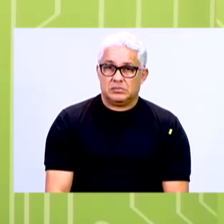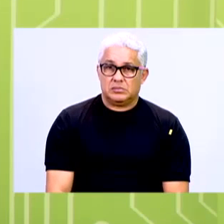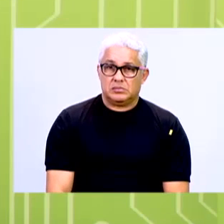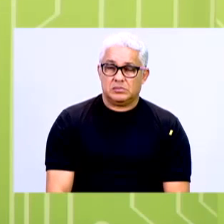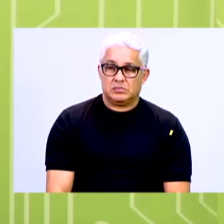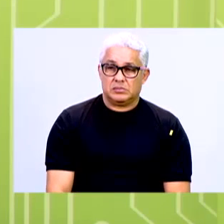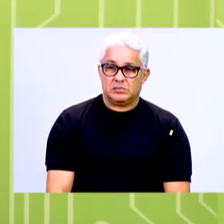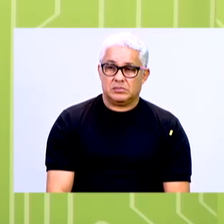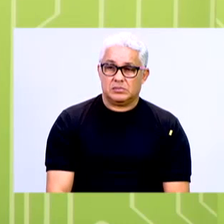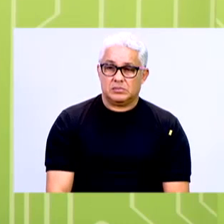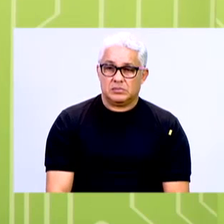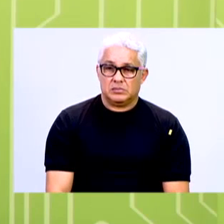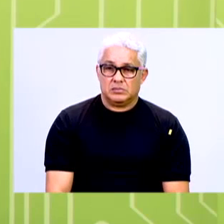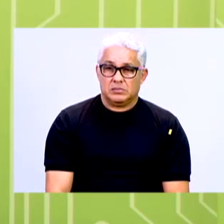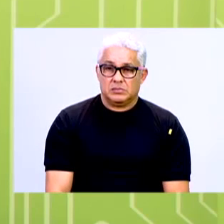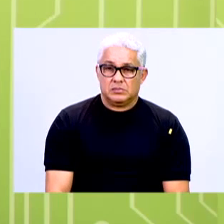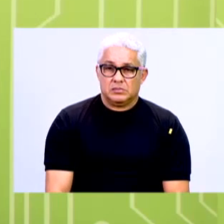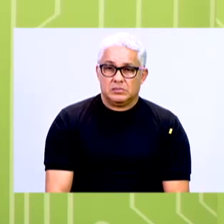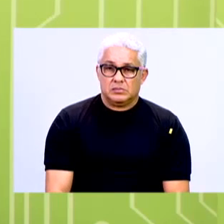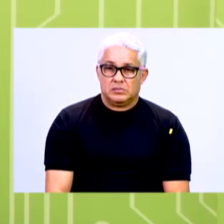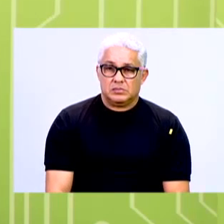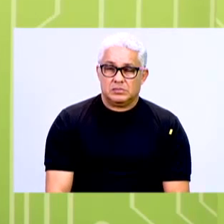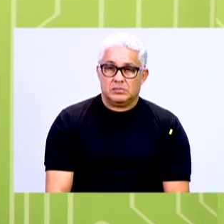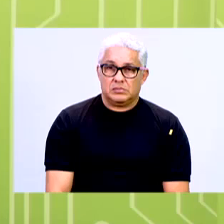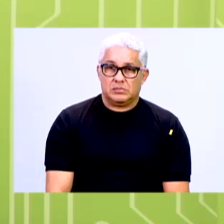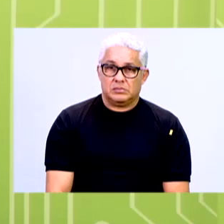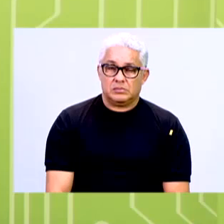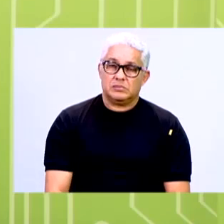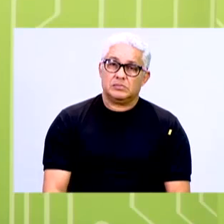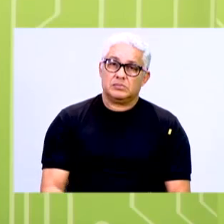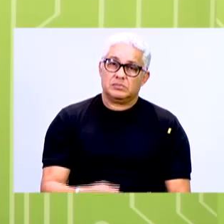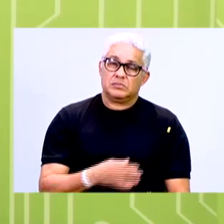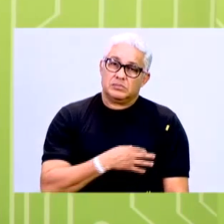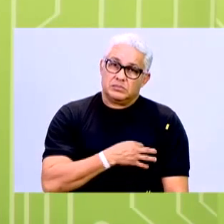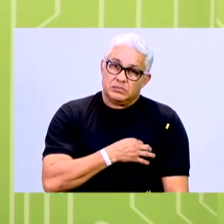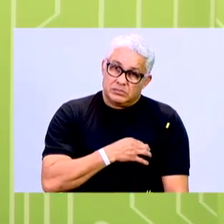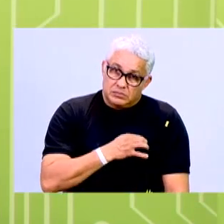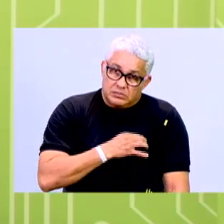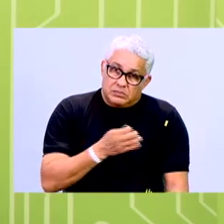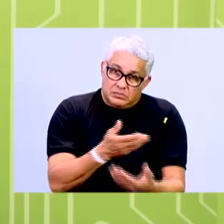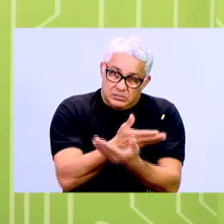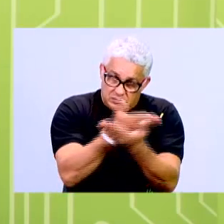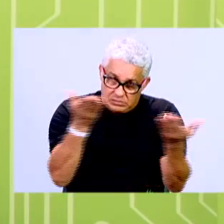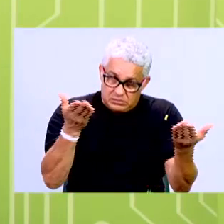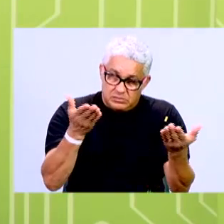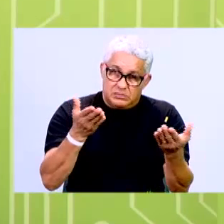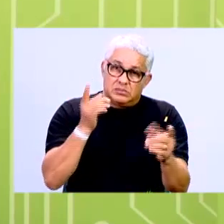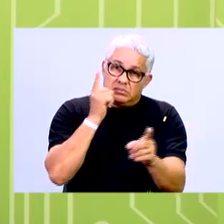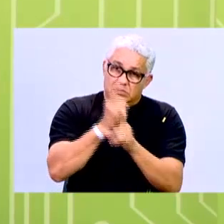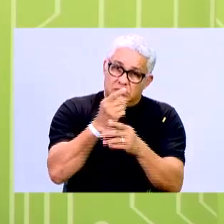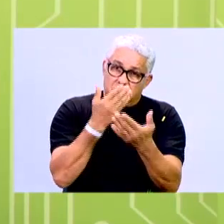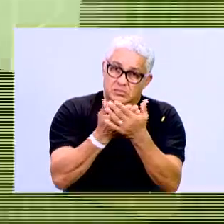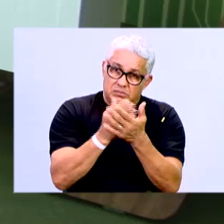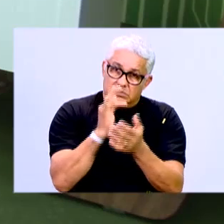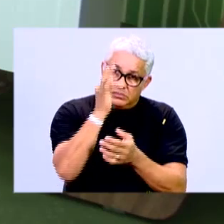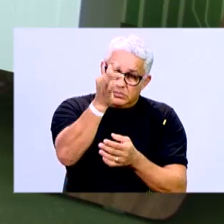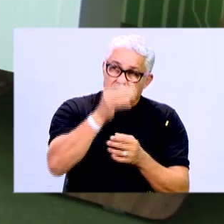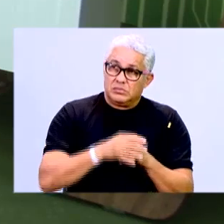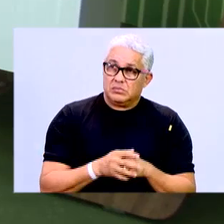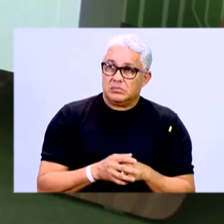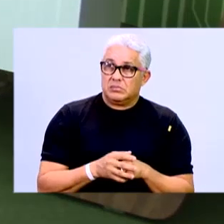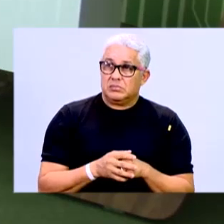né? E estamos à disposição para no próximo encontro, né, professora?